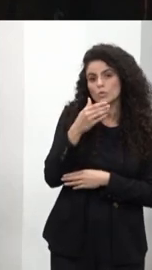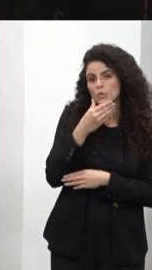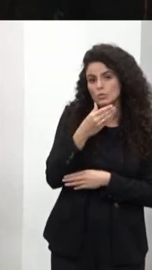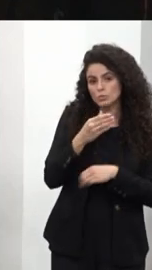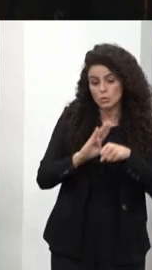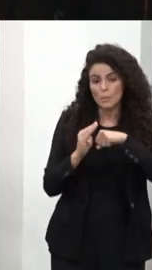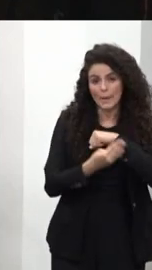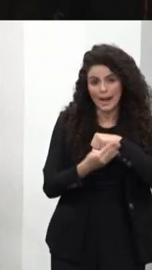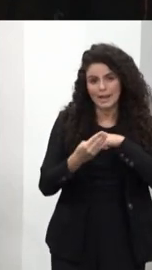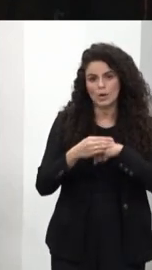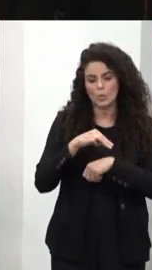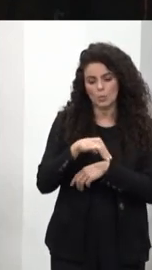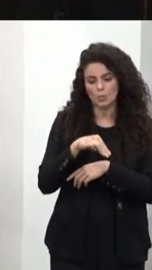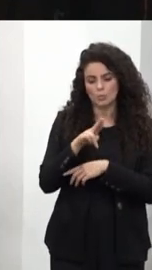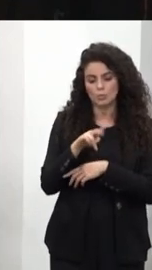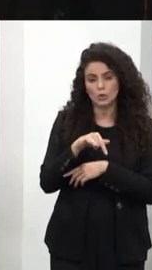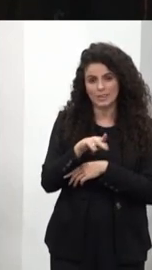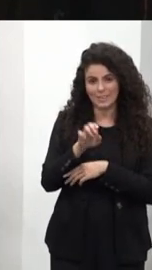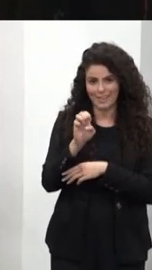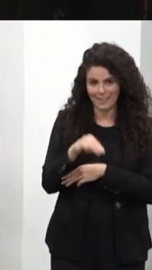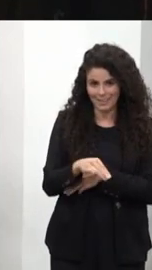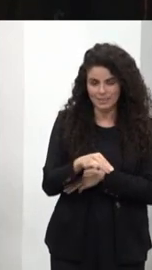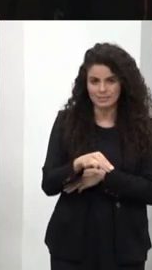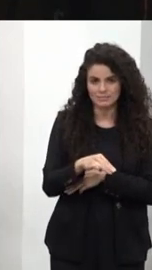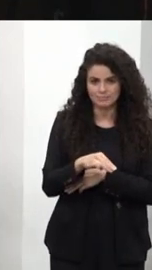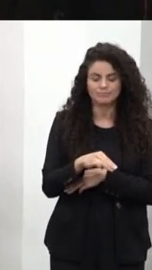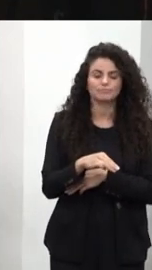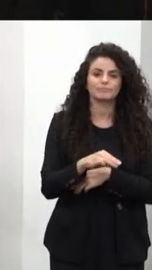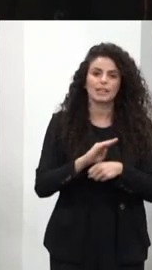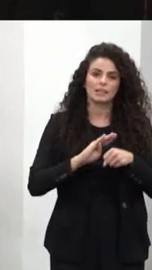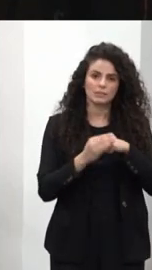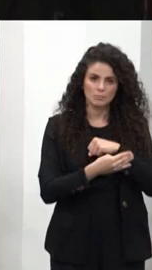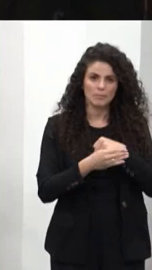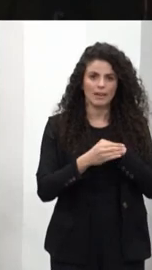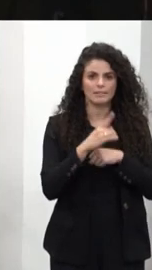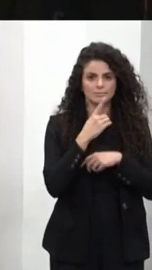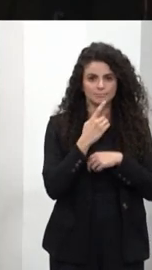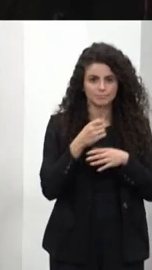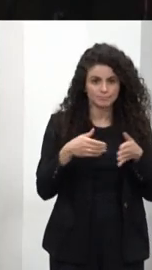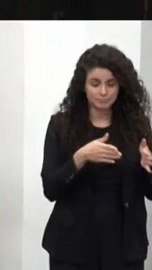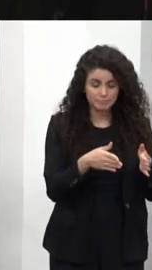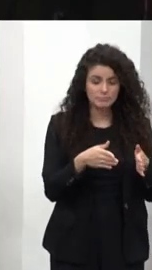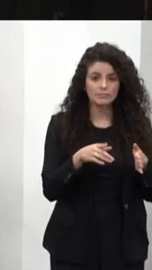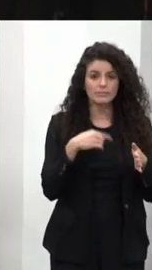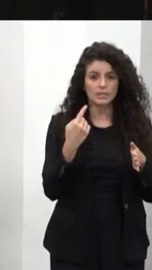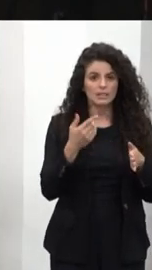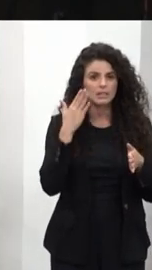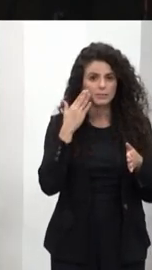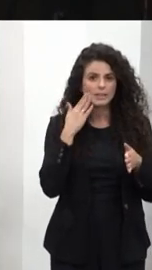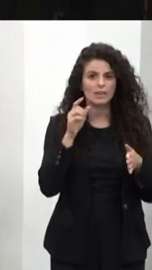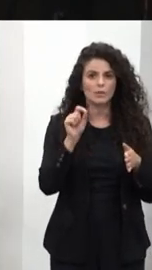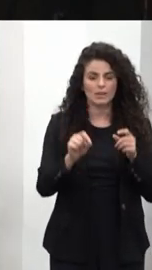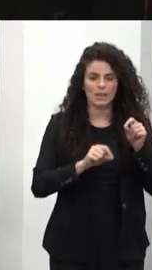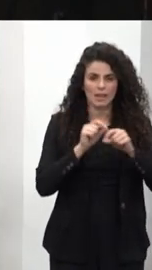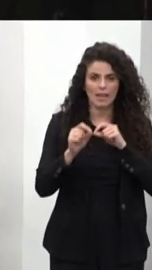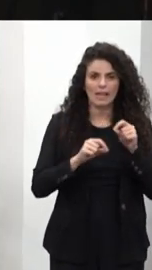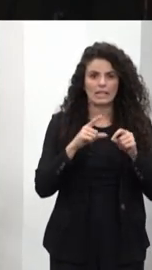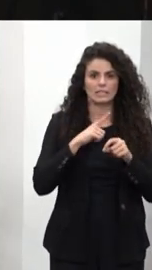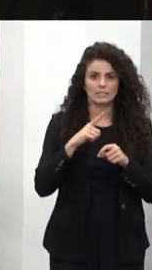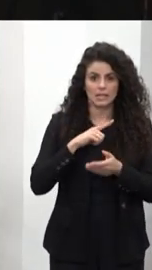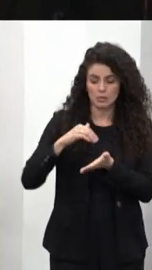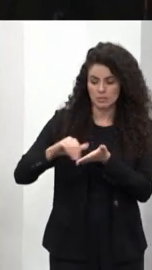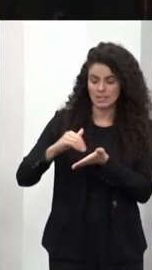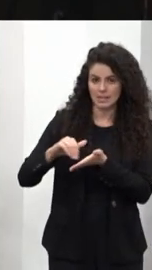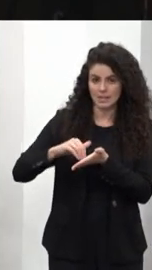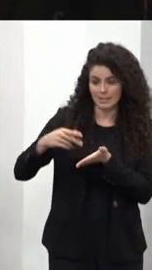que aqui em Florianópolis O Jorginho tá usando a secretaria de educação para poder perseguir os dizer Liberdade